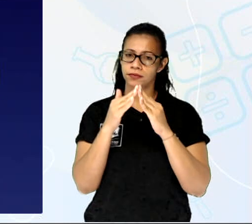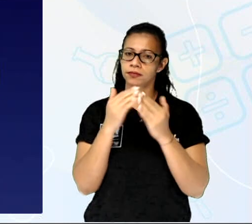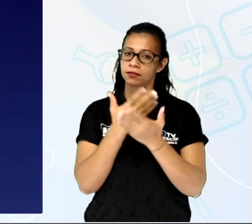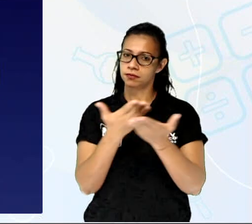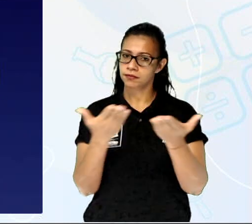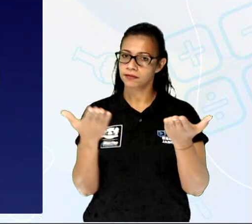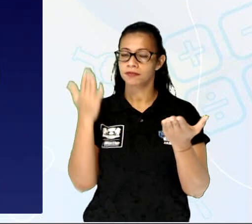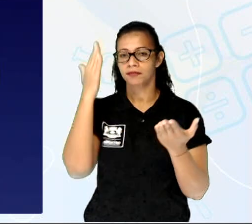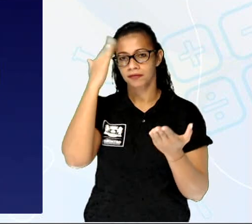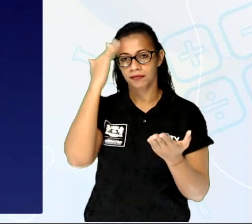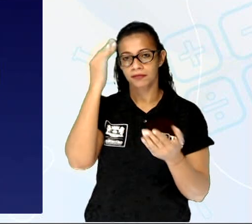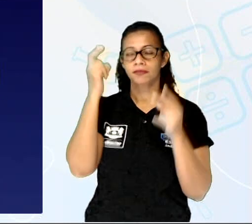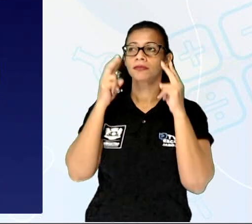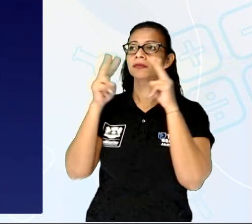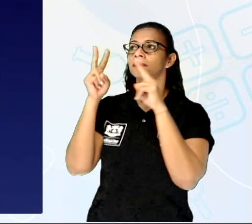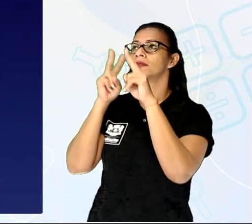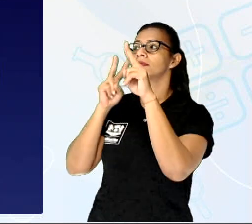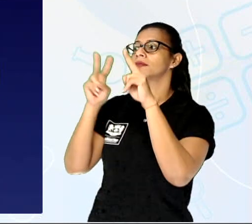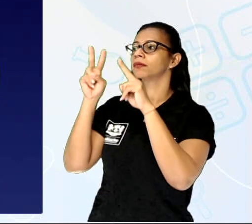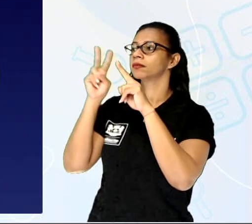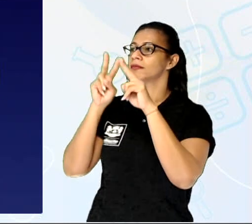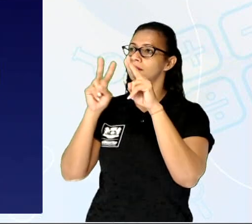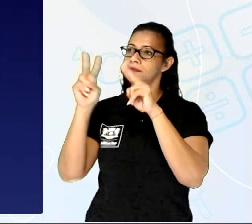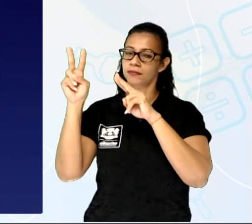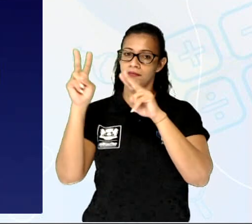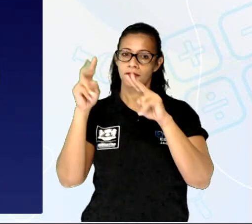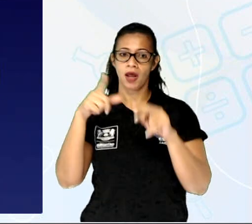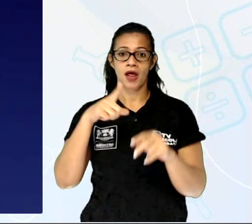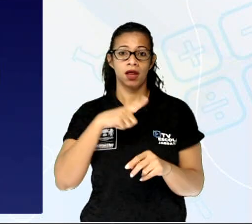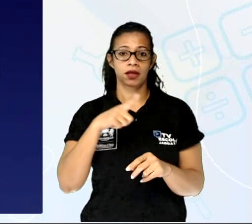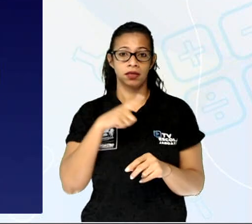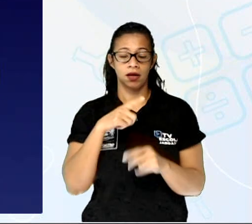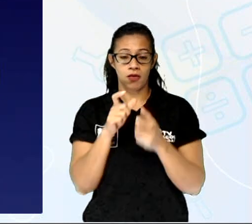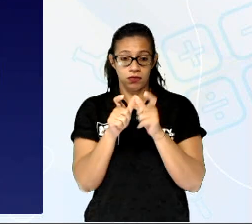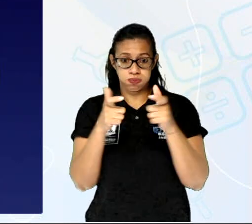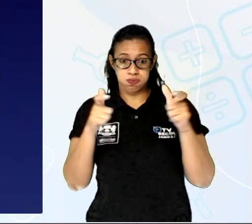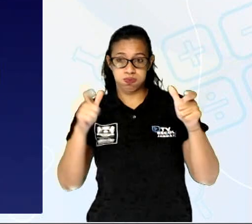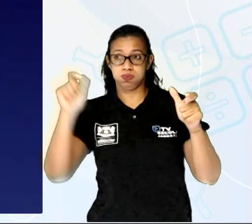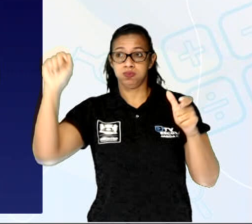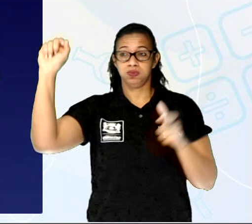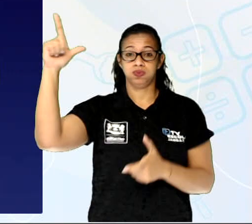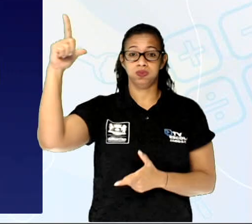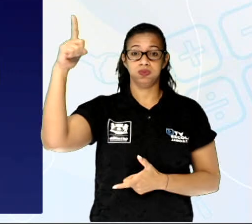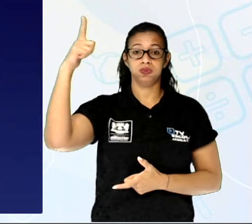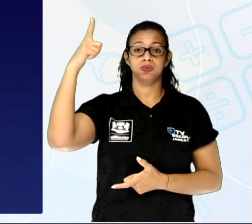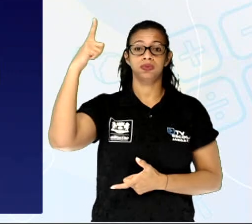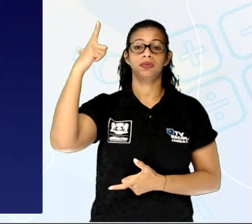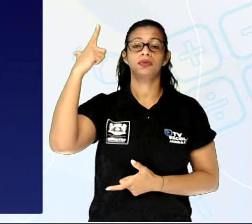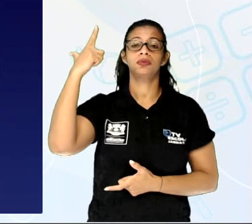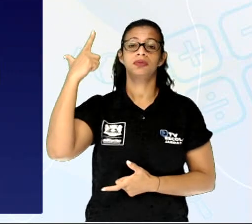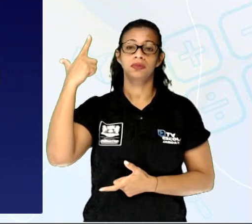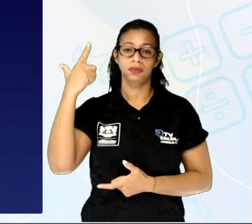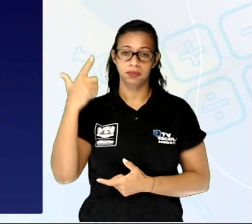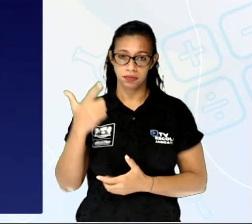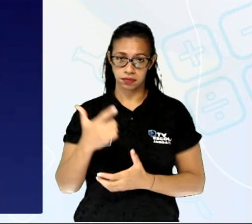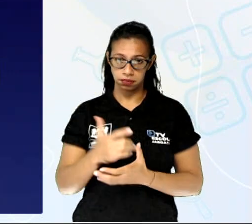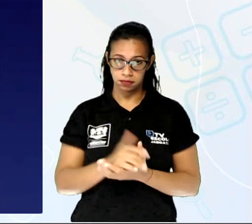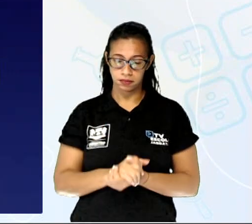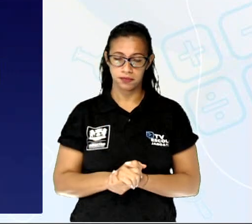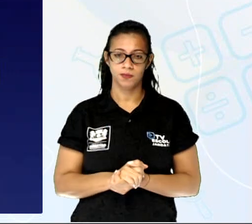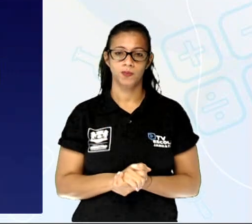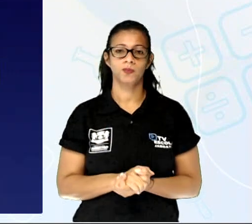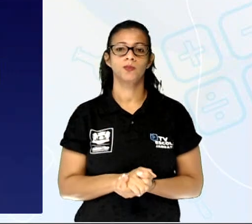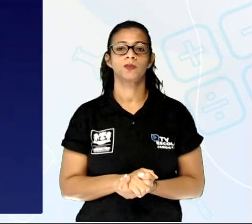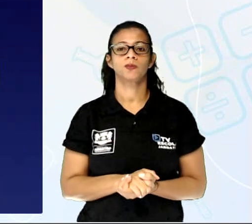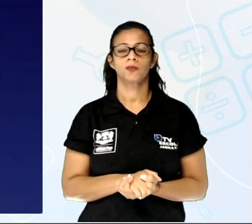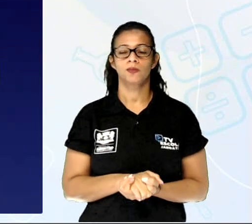sua tela, nós temos o gigante Sol ao lado lá, quase que de lado, né? Claro, milhões de quilômetros de distância,